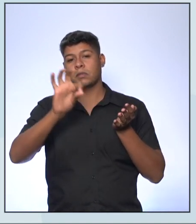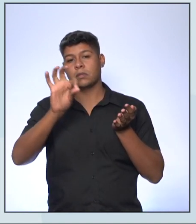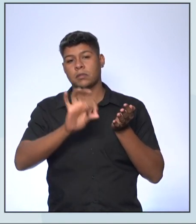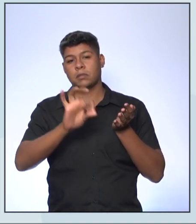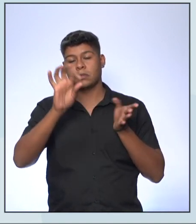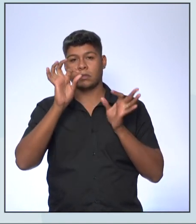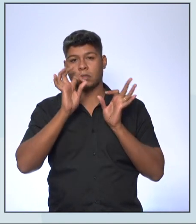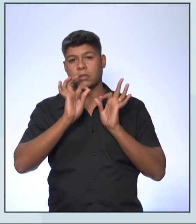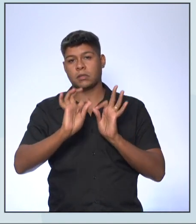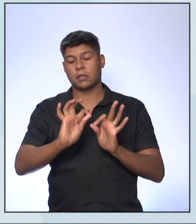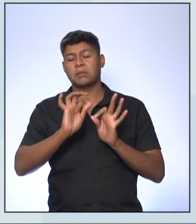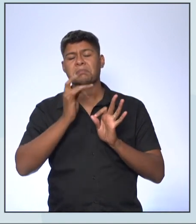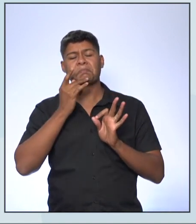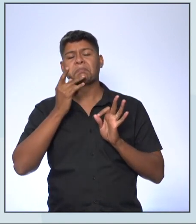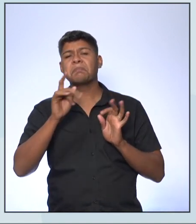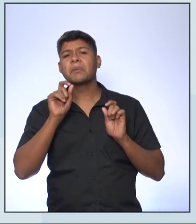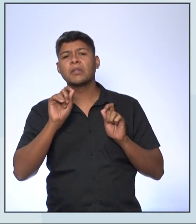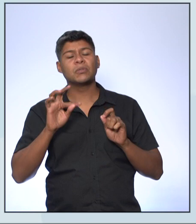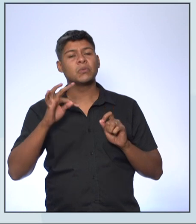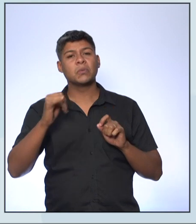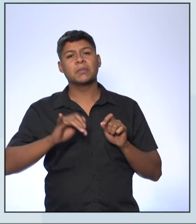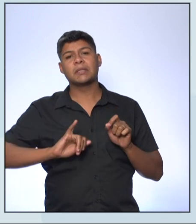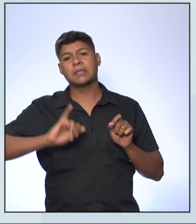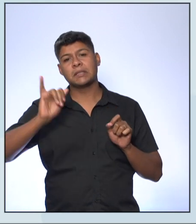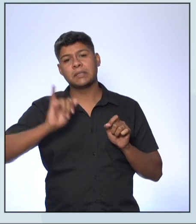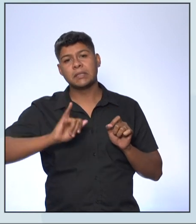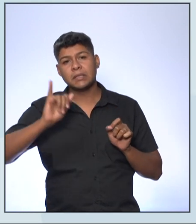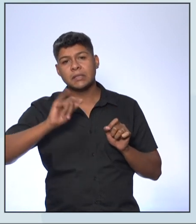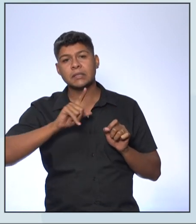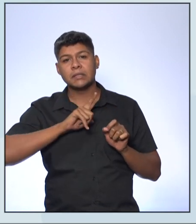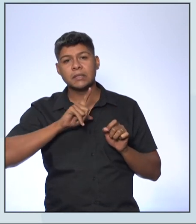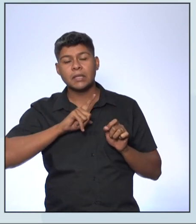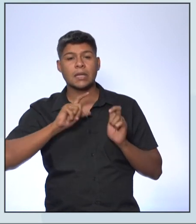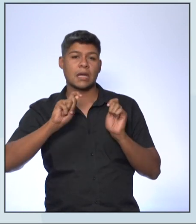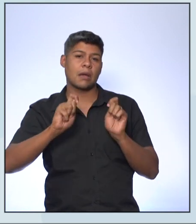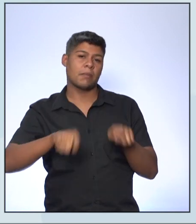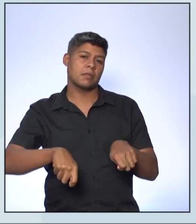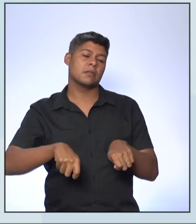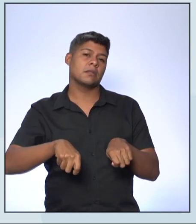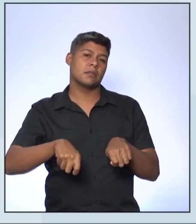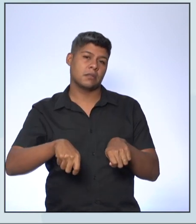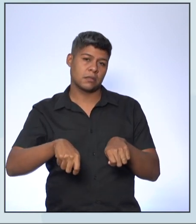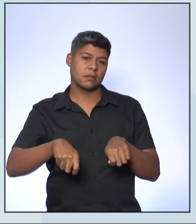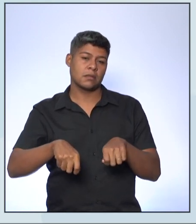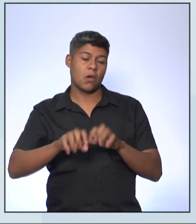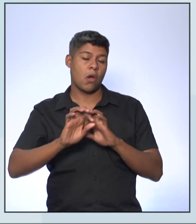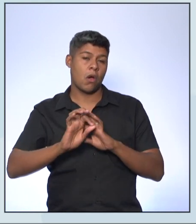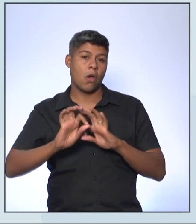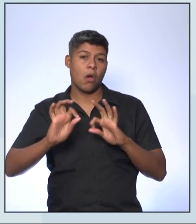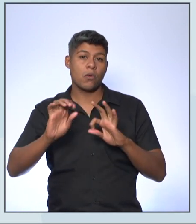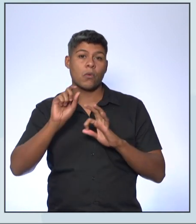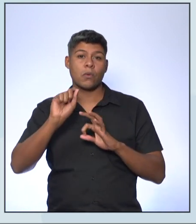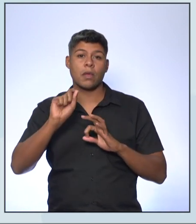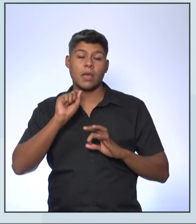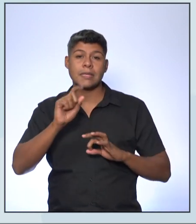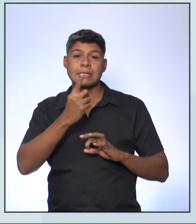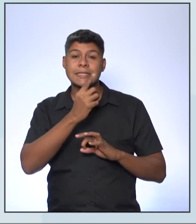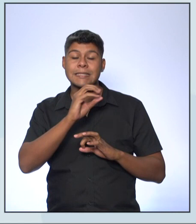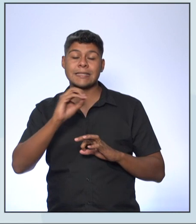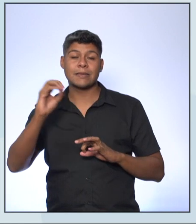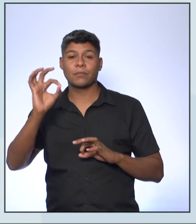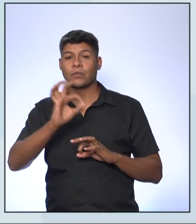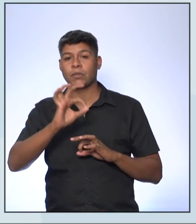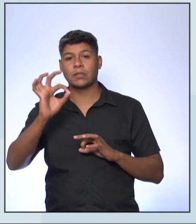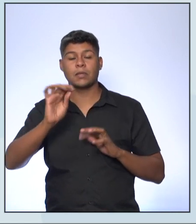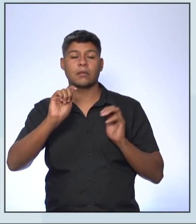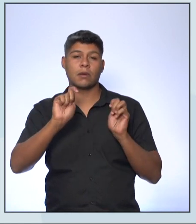de eficiência. Quer dizer que de toda a energia que ele recebe, ele tem essa capacidade, né? O ótimo seria que um aparelho tivesse